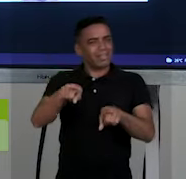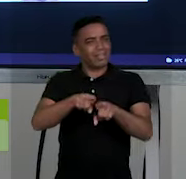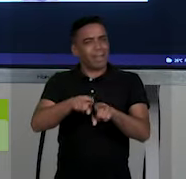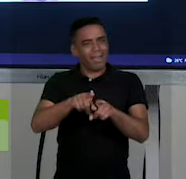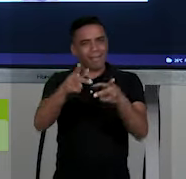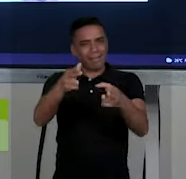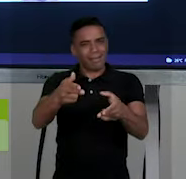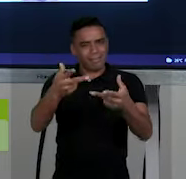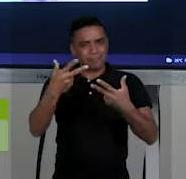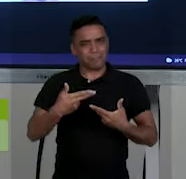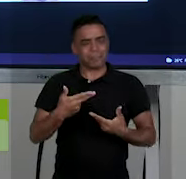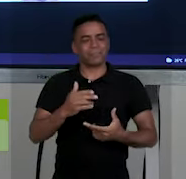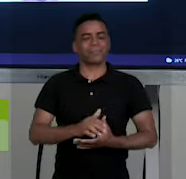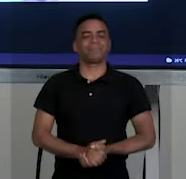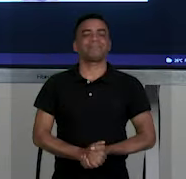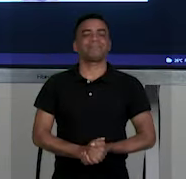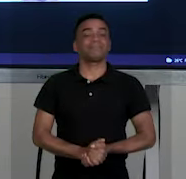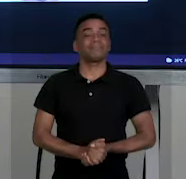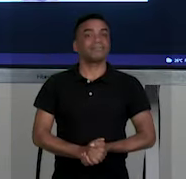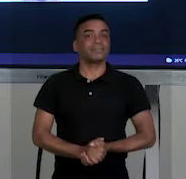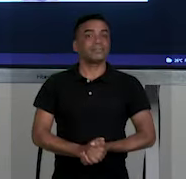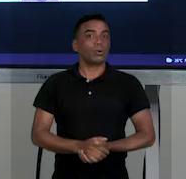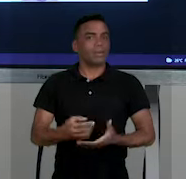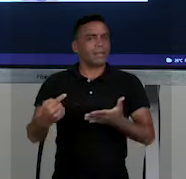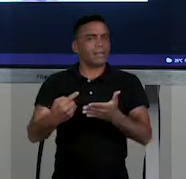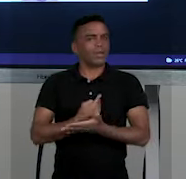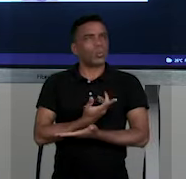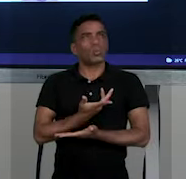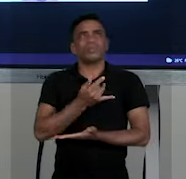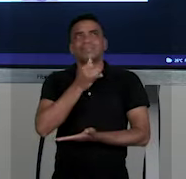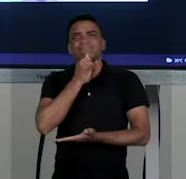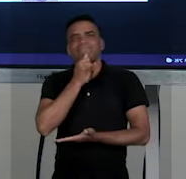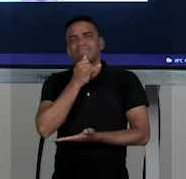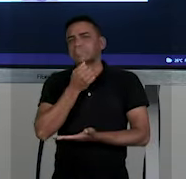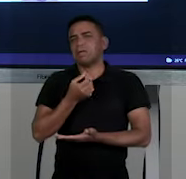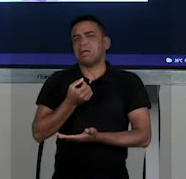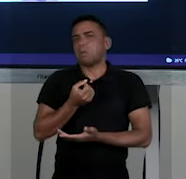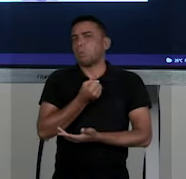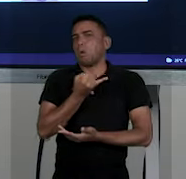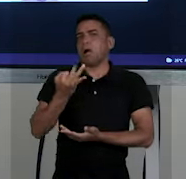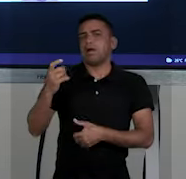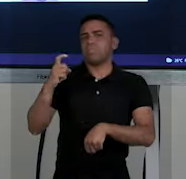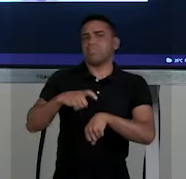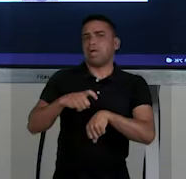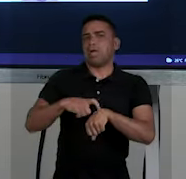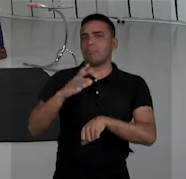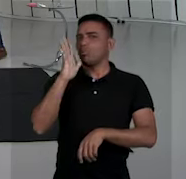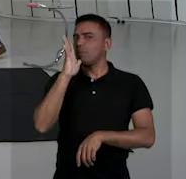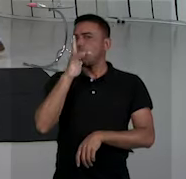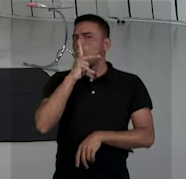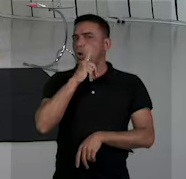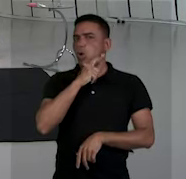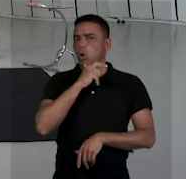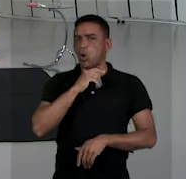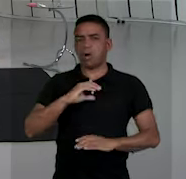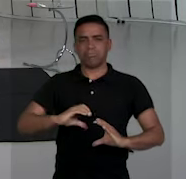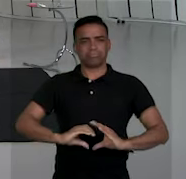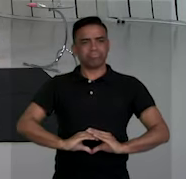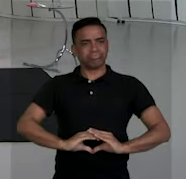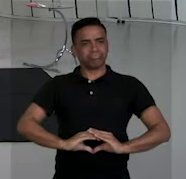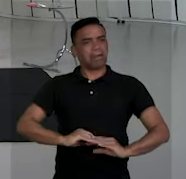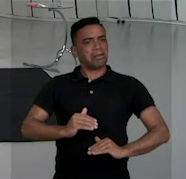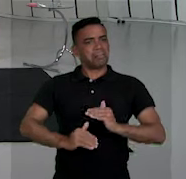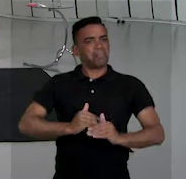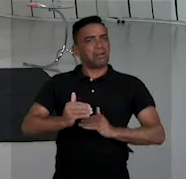desenvolvimento, pegando o gancho da pergunta, quanto tempo mais ou menos que demora, Flávio, esse desenvolvimento para ocorrer o processo